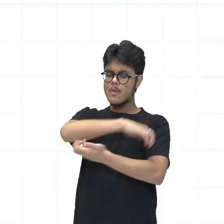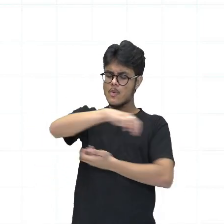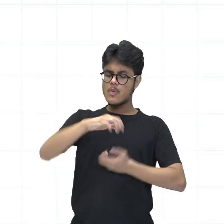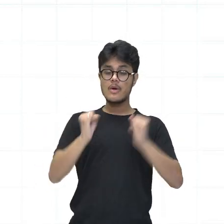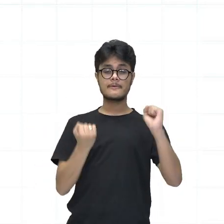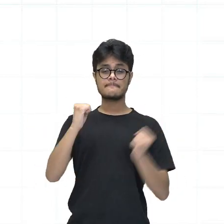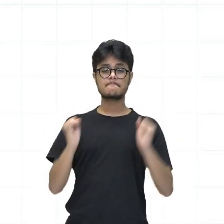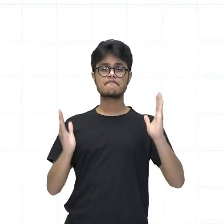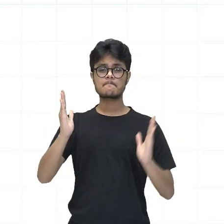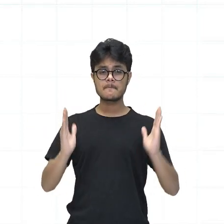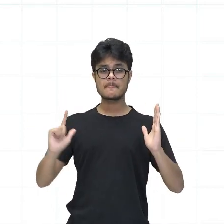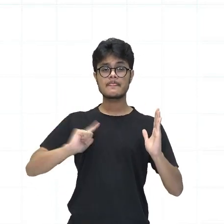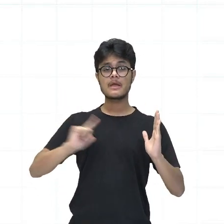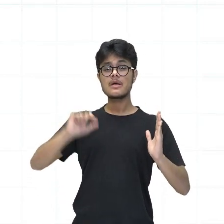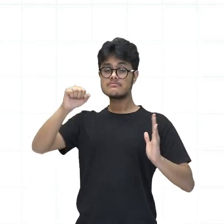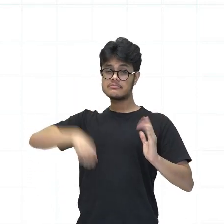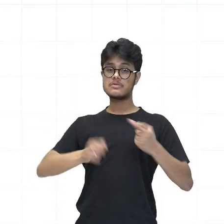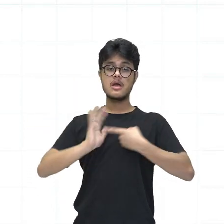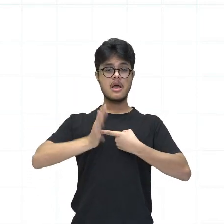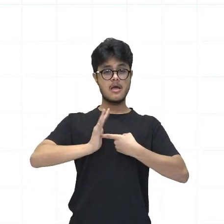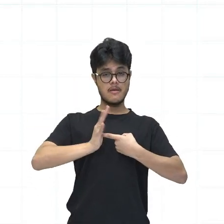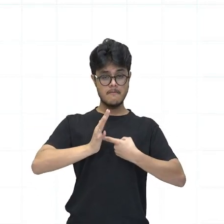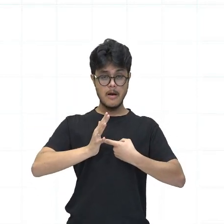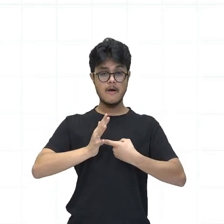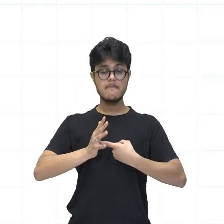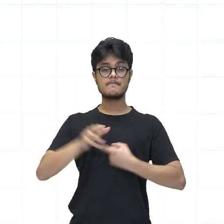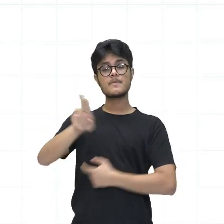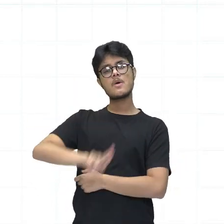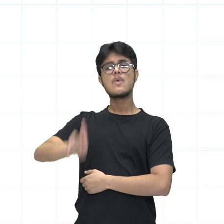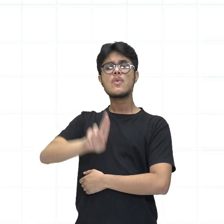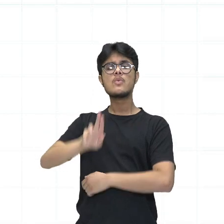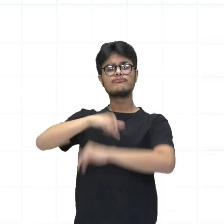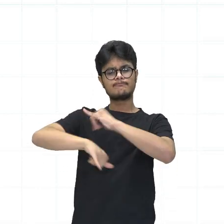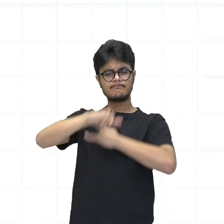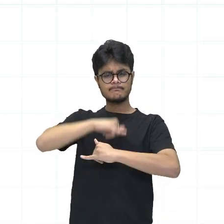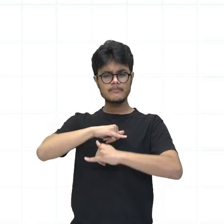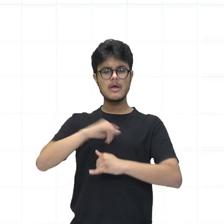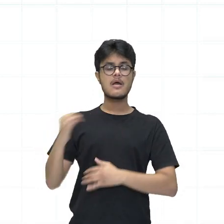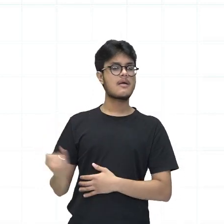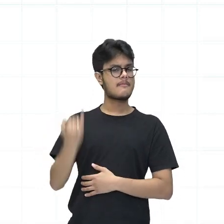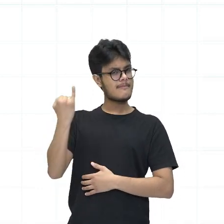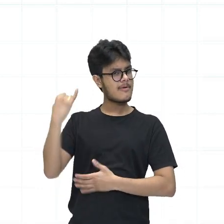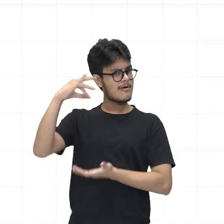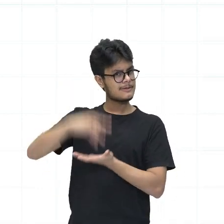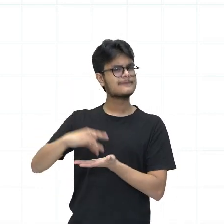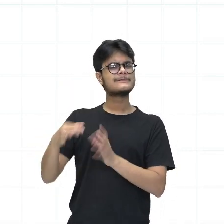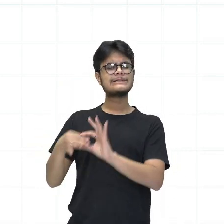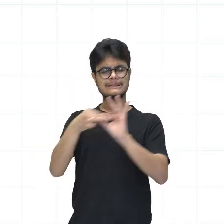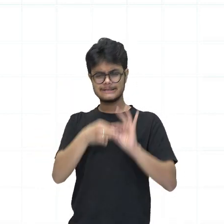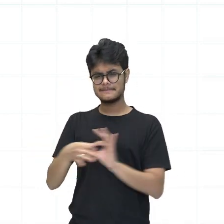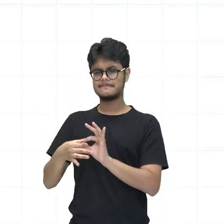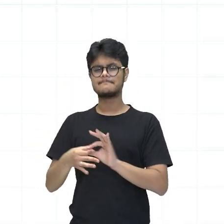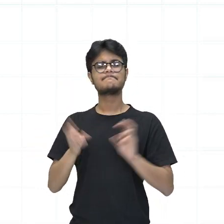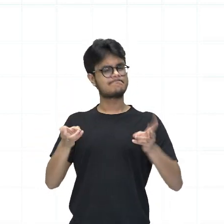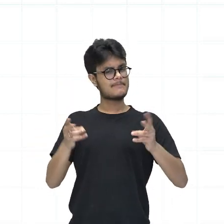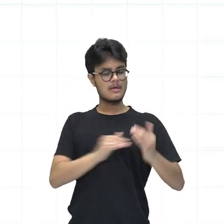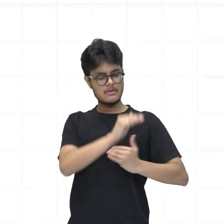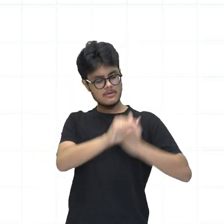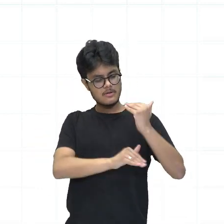a relação entre a Revolução Industrial e as máquinas térmicas, elas estão